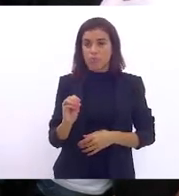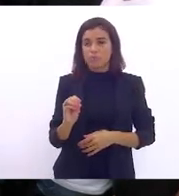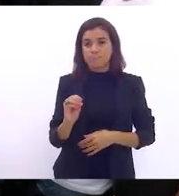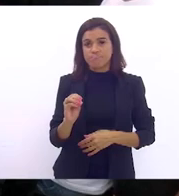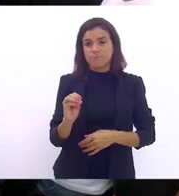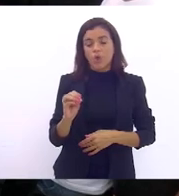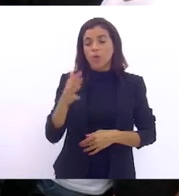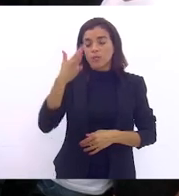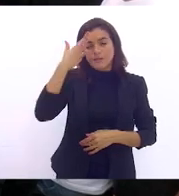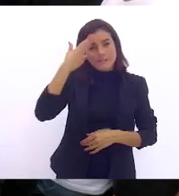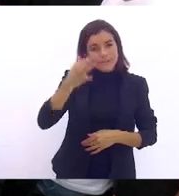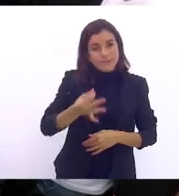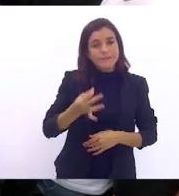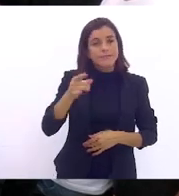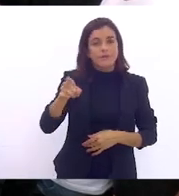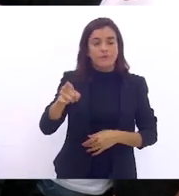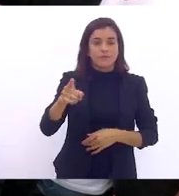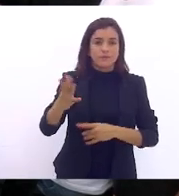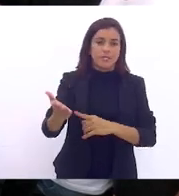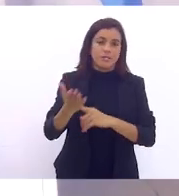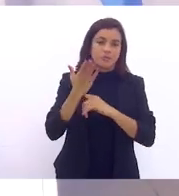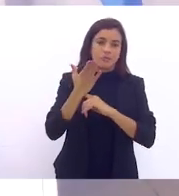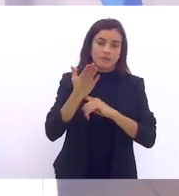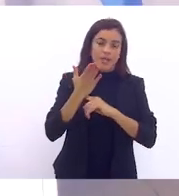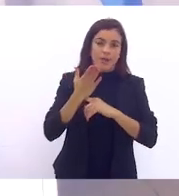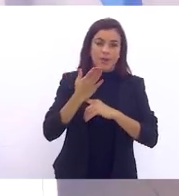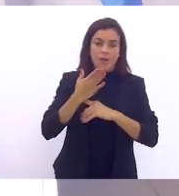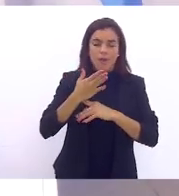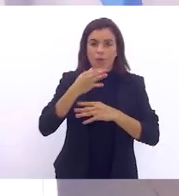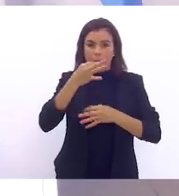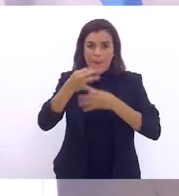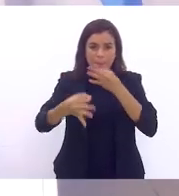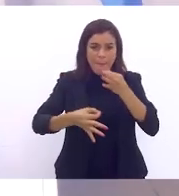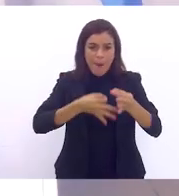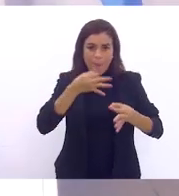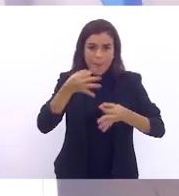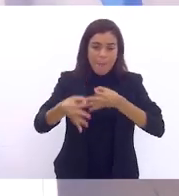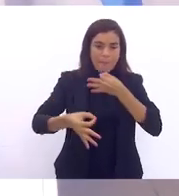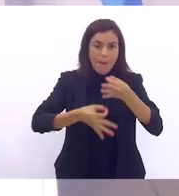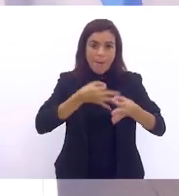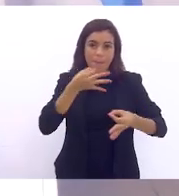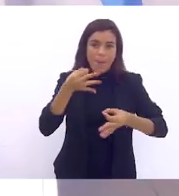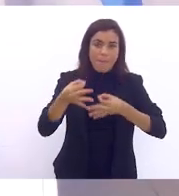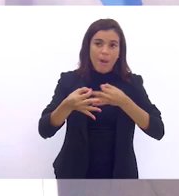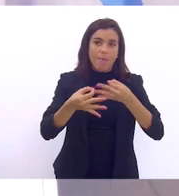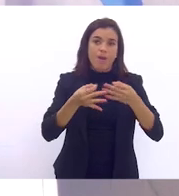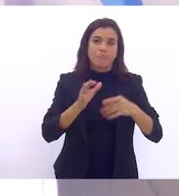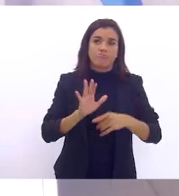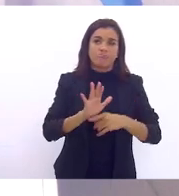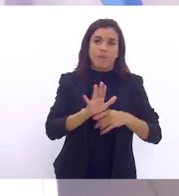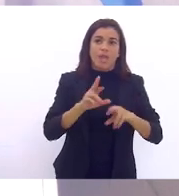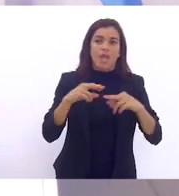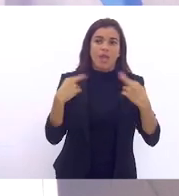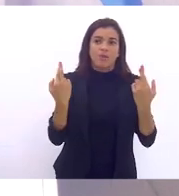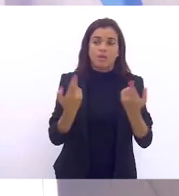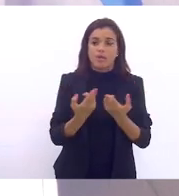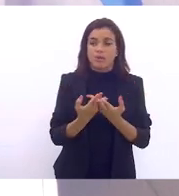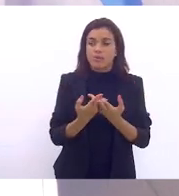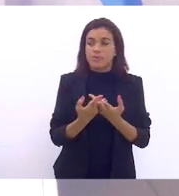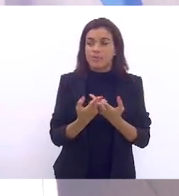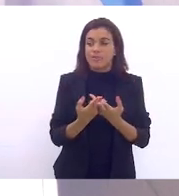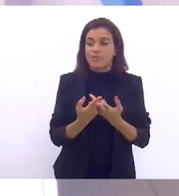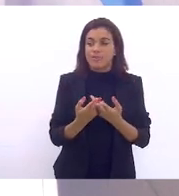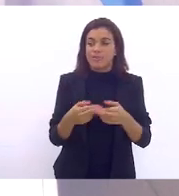traria diversos elementos aqui para essa para essa reunião Que Sem dúvida nenhuma vem de encontro aí a gente